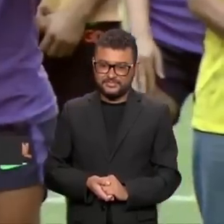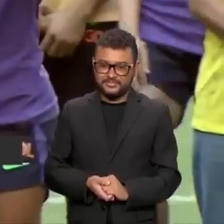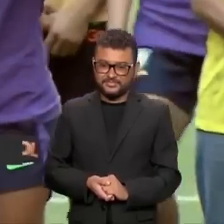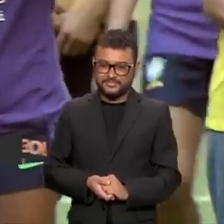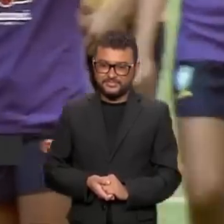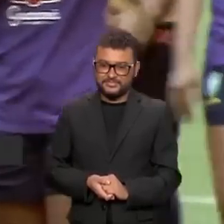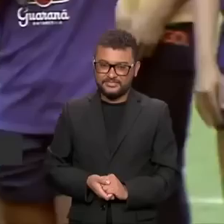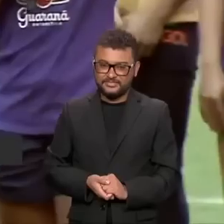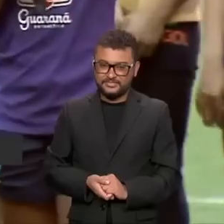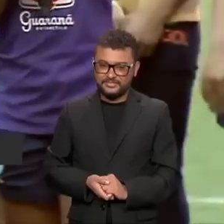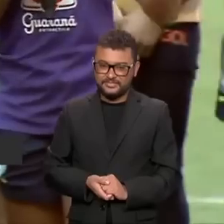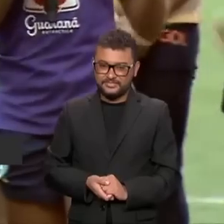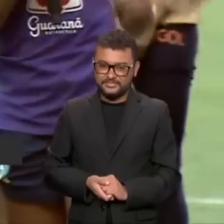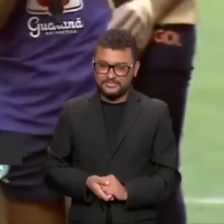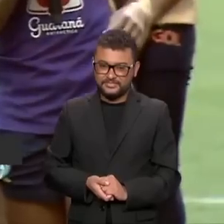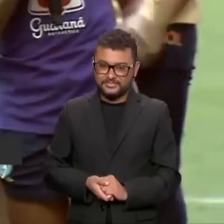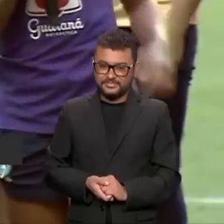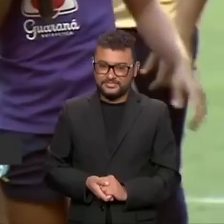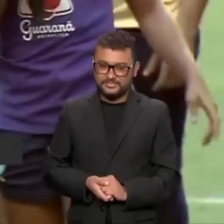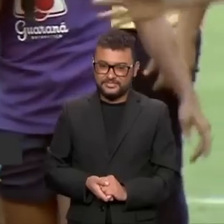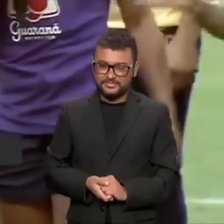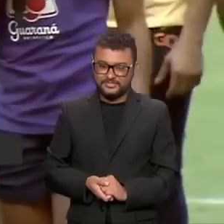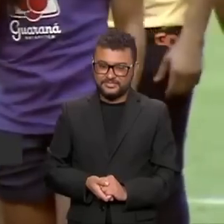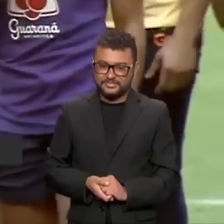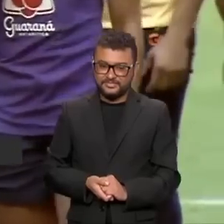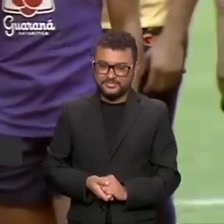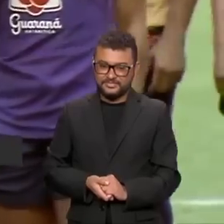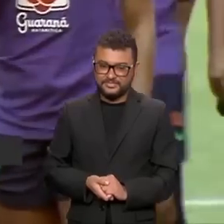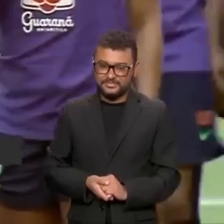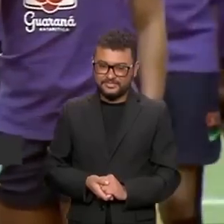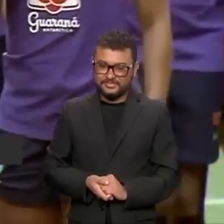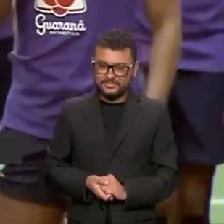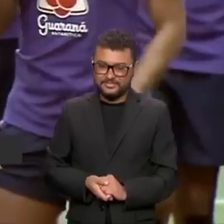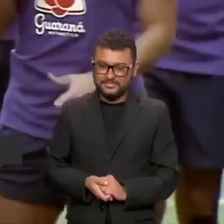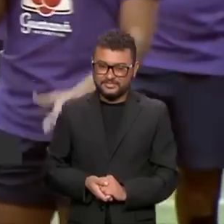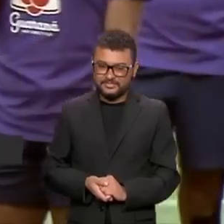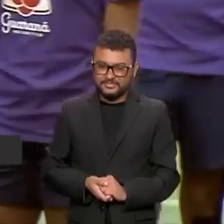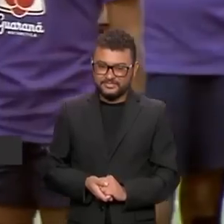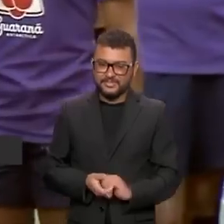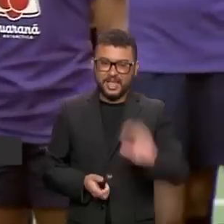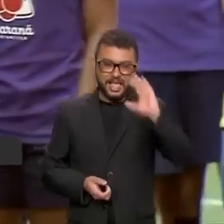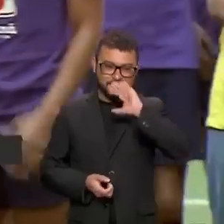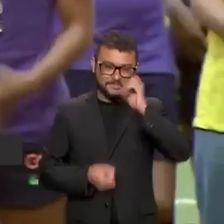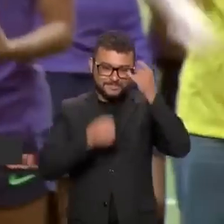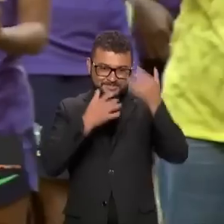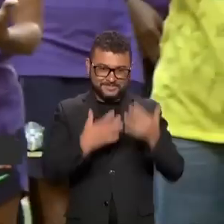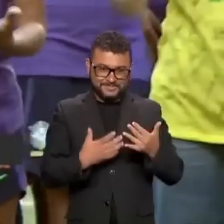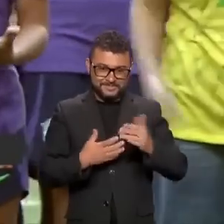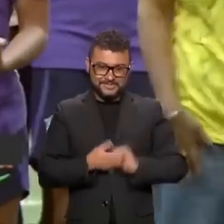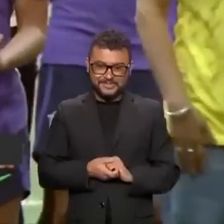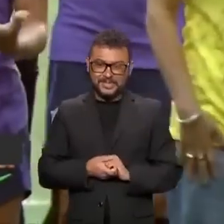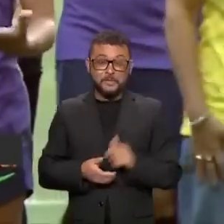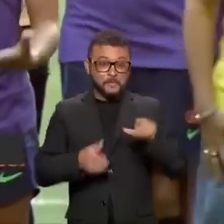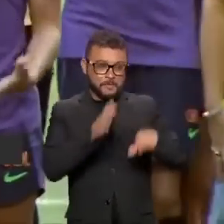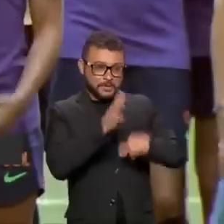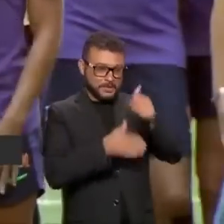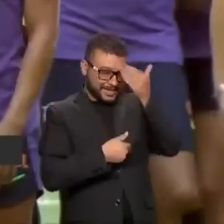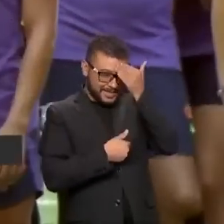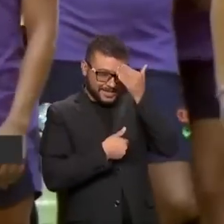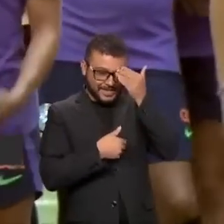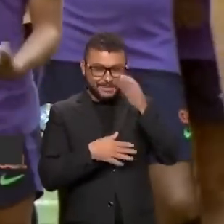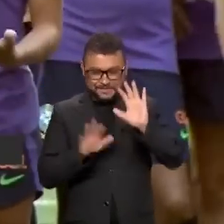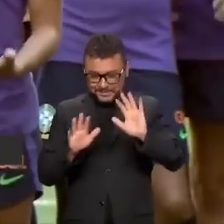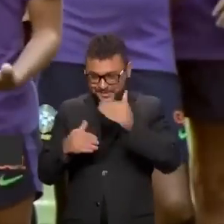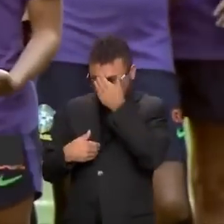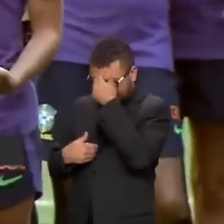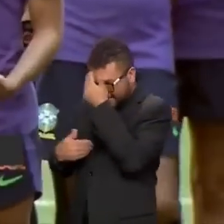presidente! Tá na frente do presidente aí? O presidente não aparece. Rapidinho. Acho que agradecer esse momento, é